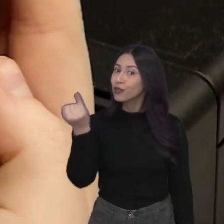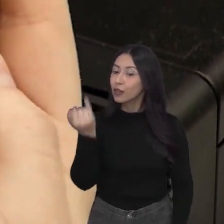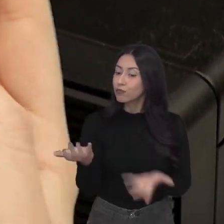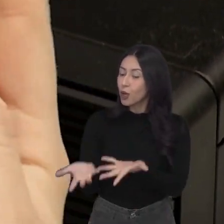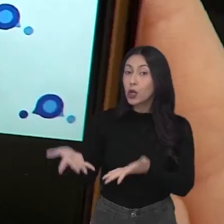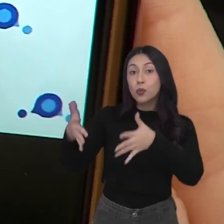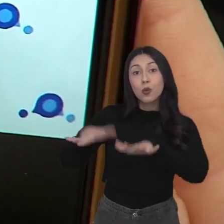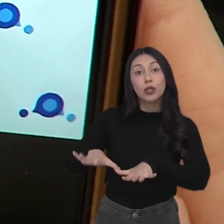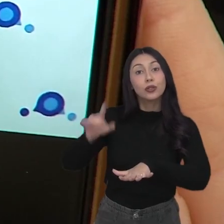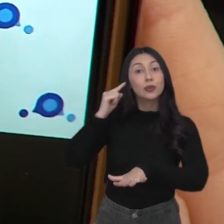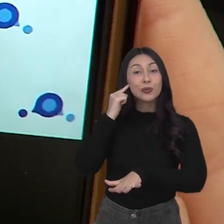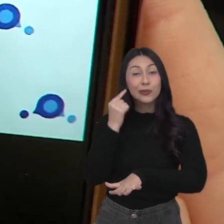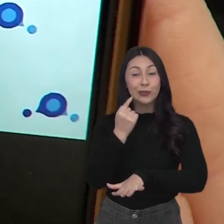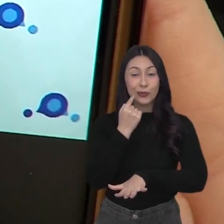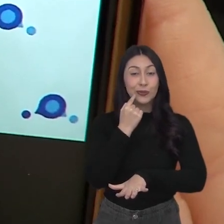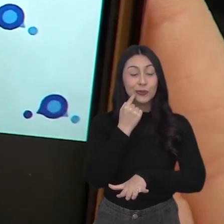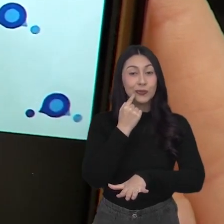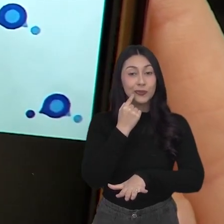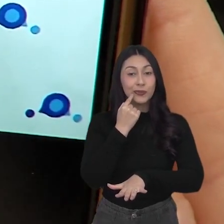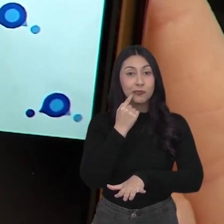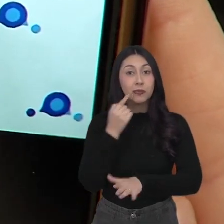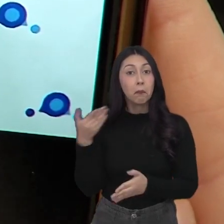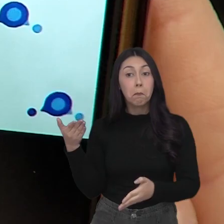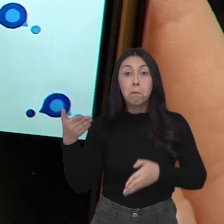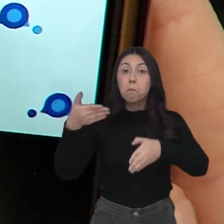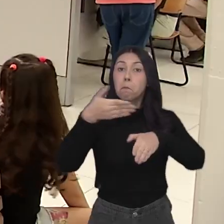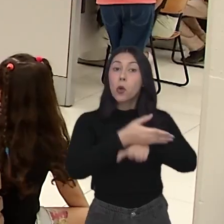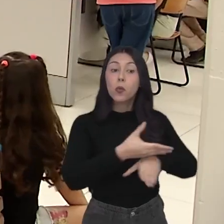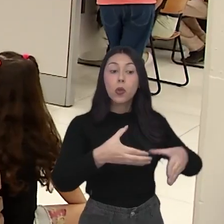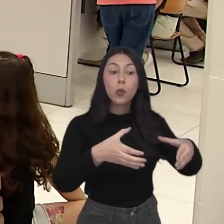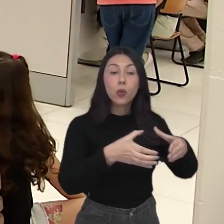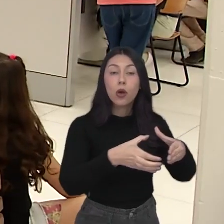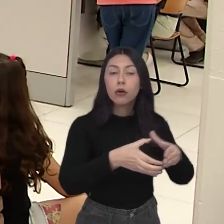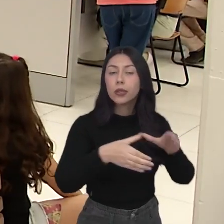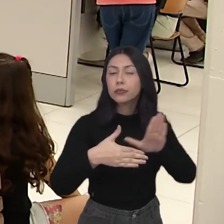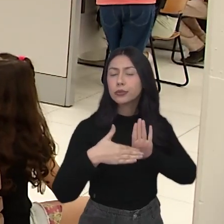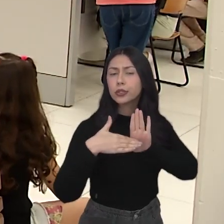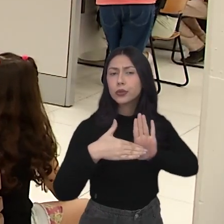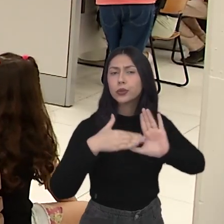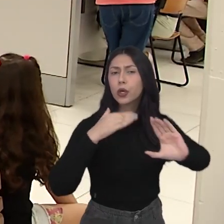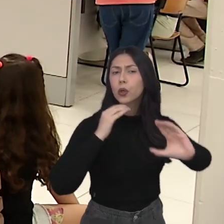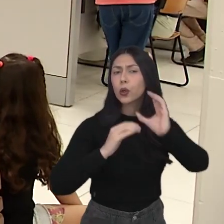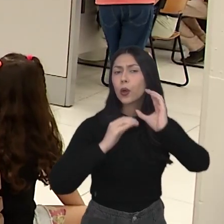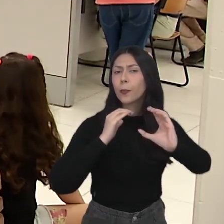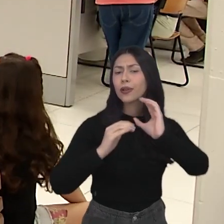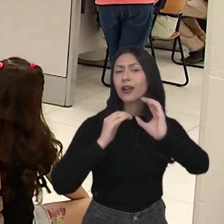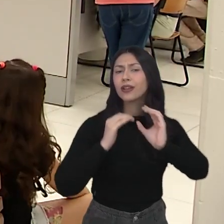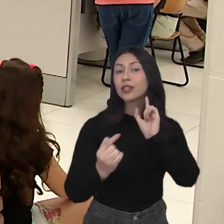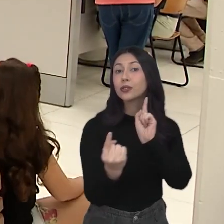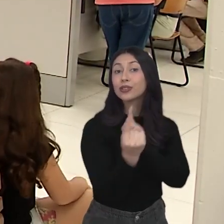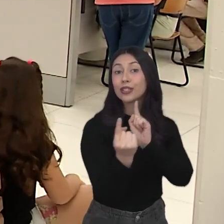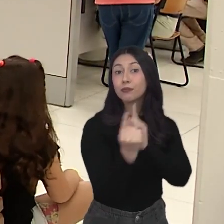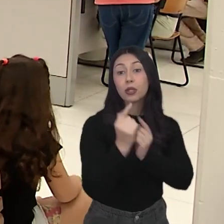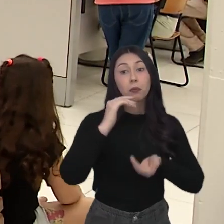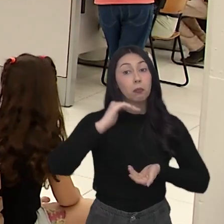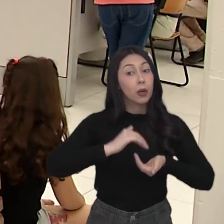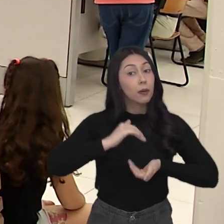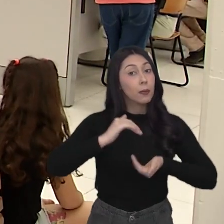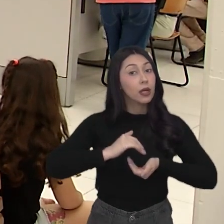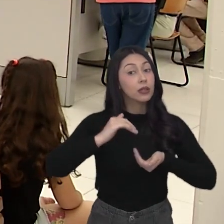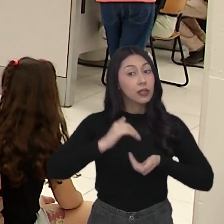tela tem sido importante na inclusão de pessoas surdas. Ela faz parte da equipe que auxilia a comunicação